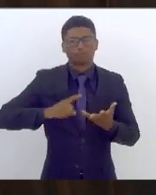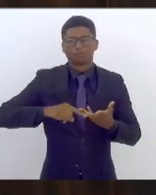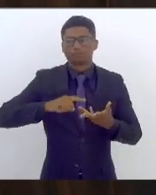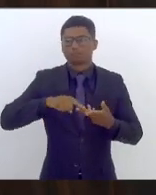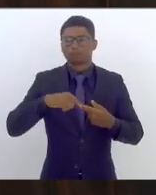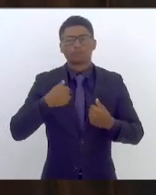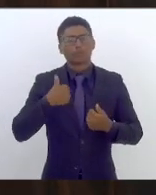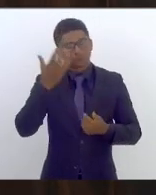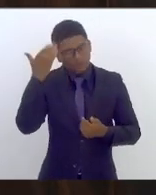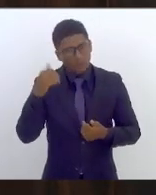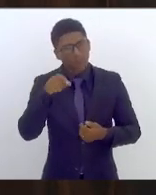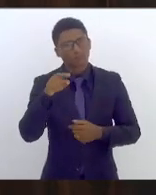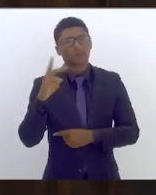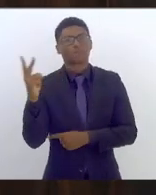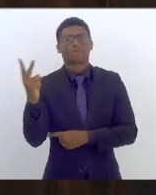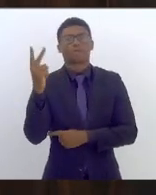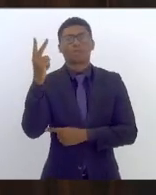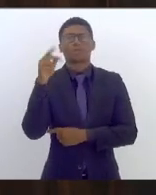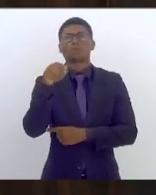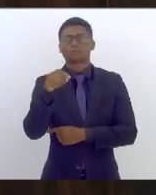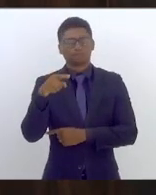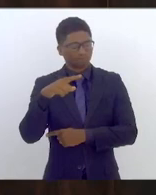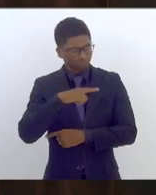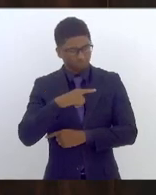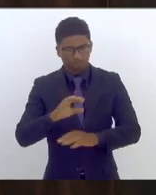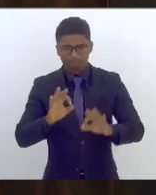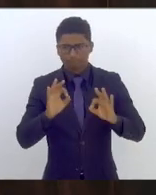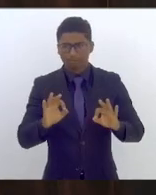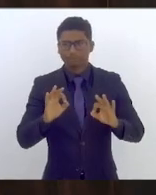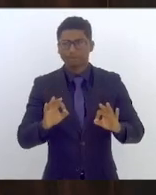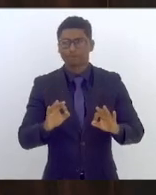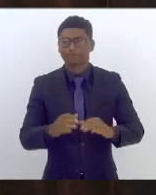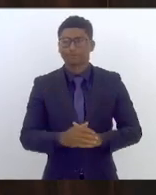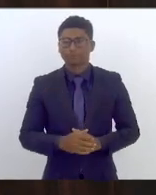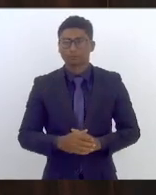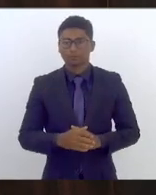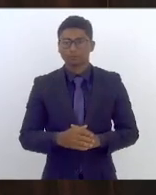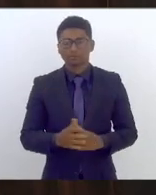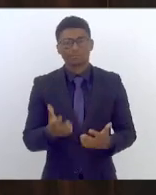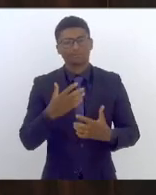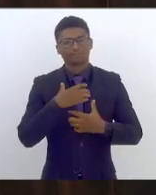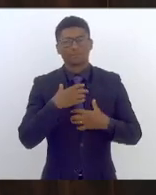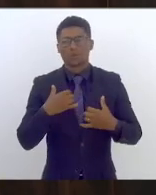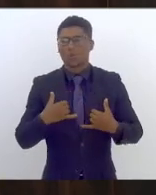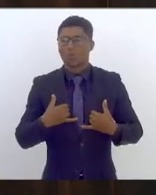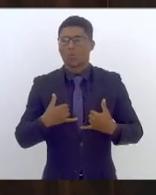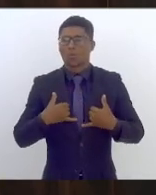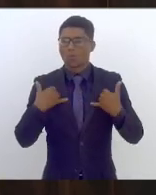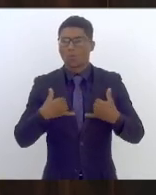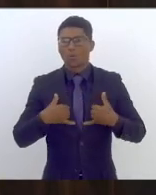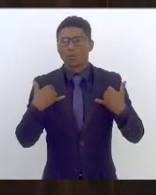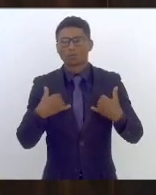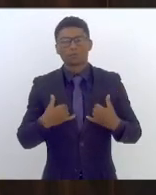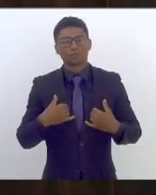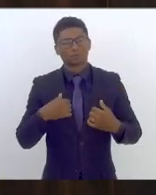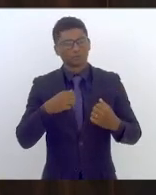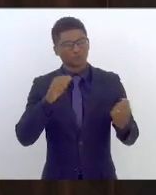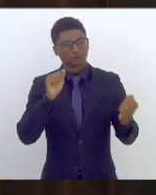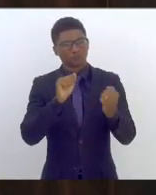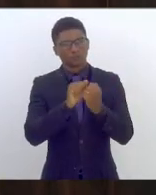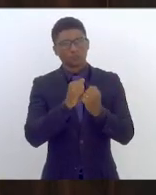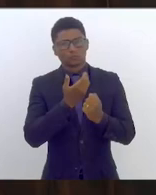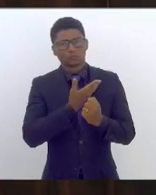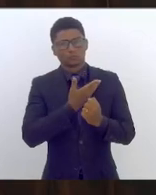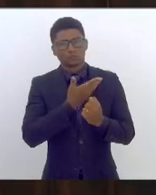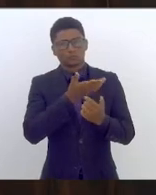do seu valor sei da sua capacidade e re uma honra muito grande pelo como companheiro lá